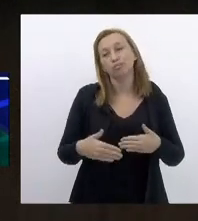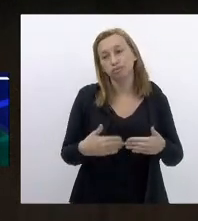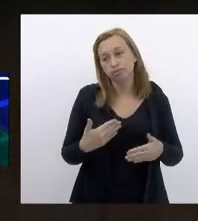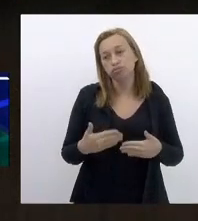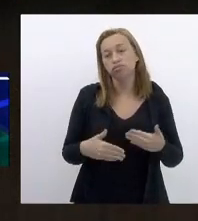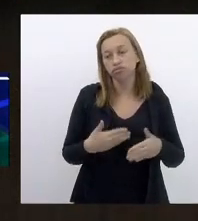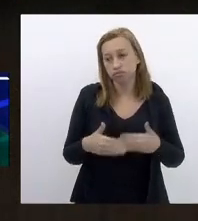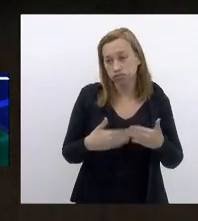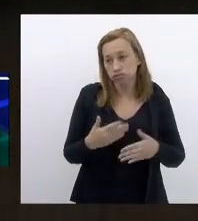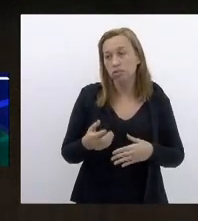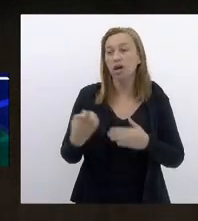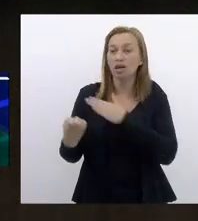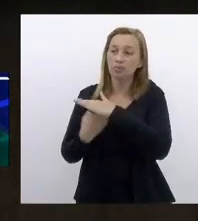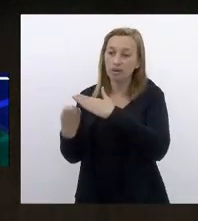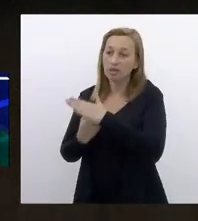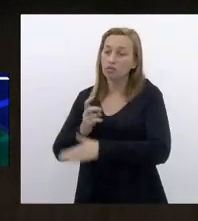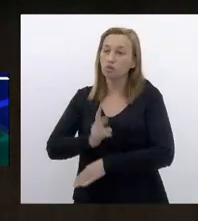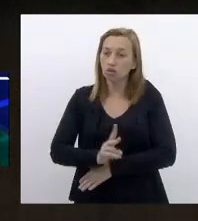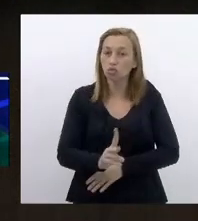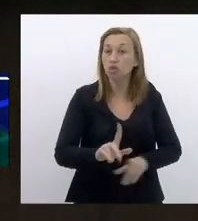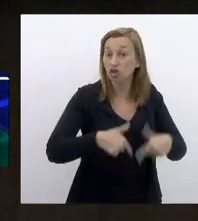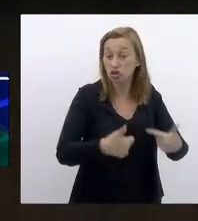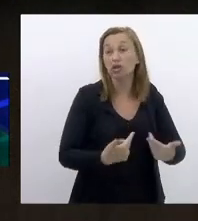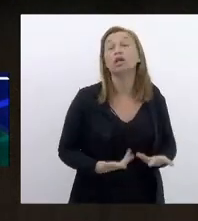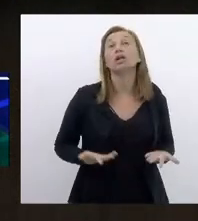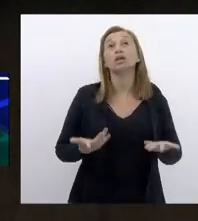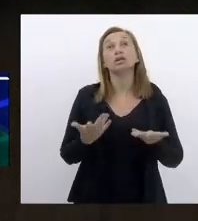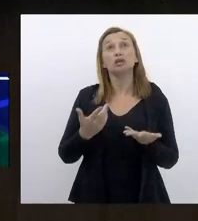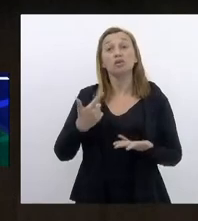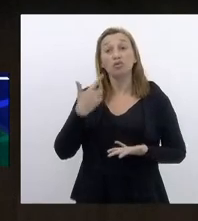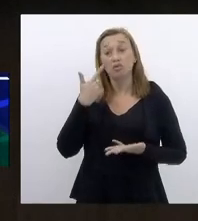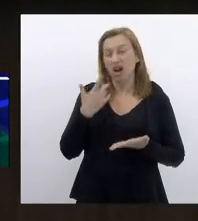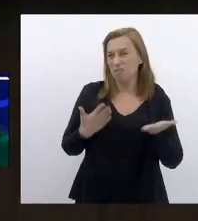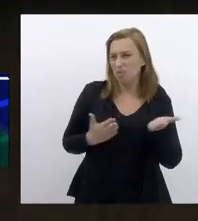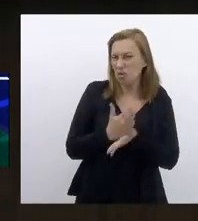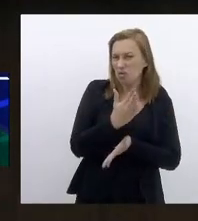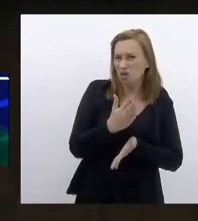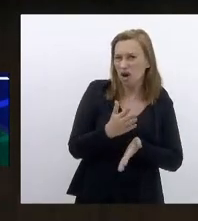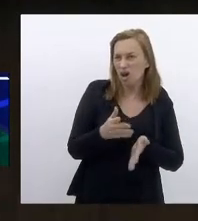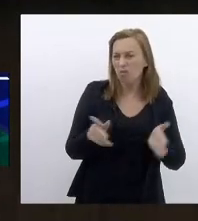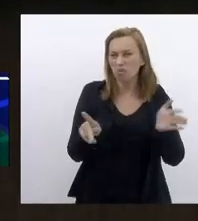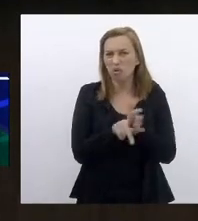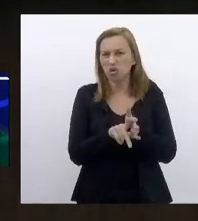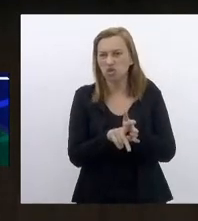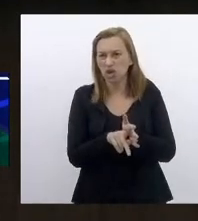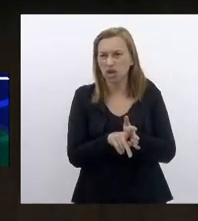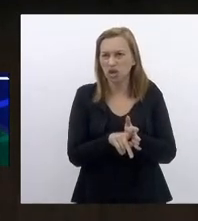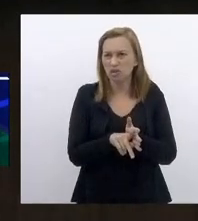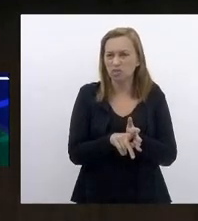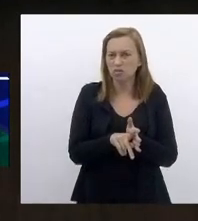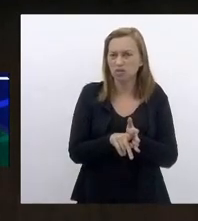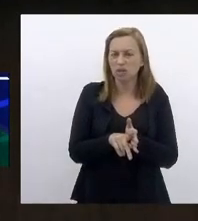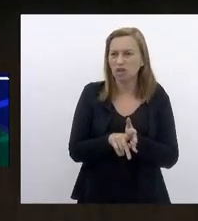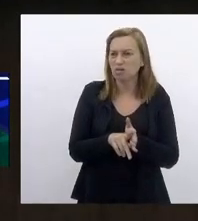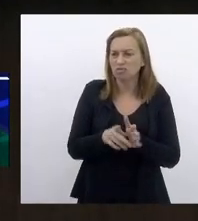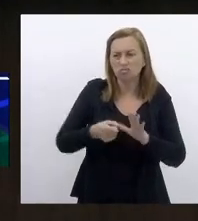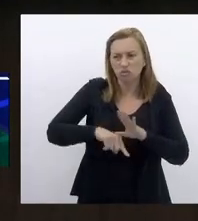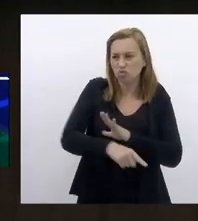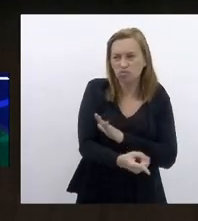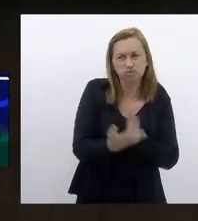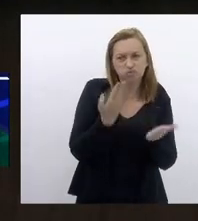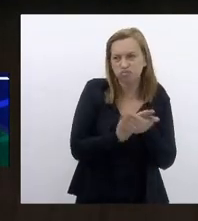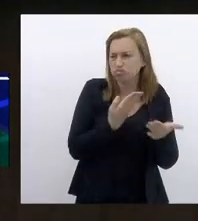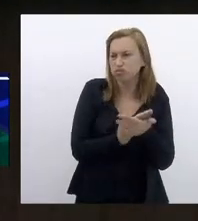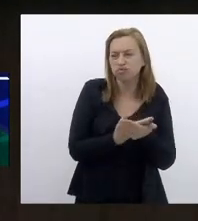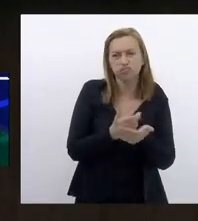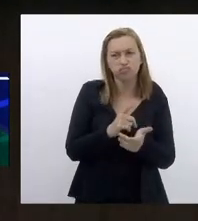mesmas empresas continuem operando. E aí a gente aprovar um projeto que prevê isenção sem um aprofundamento maior, a gente